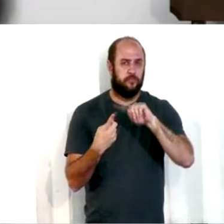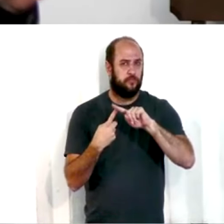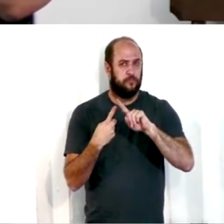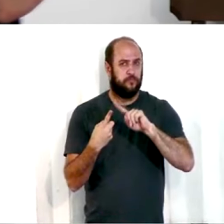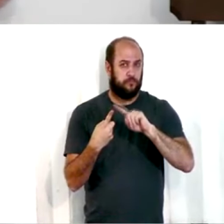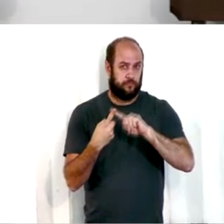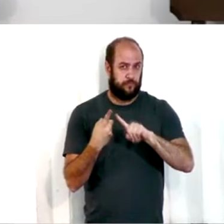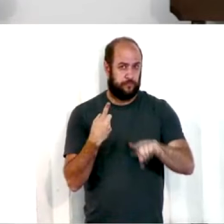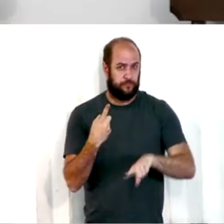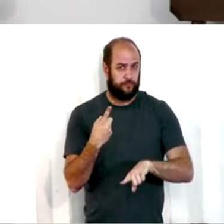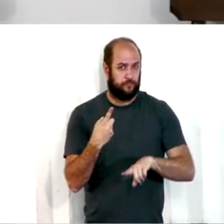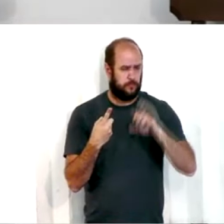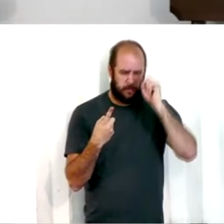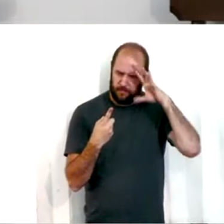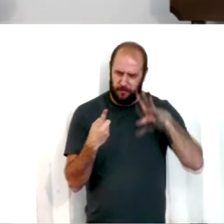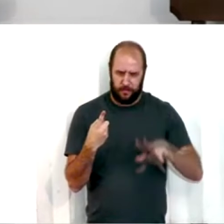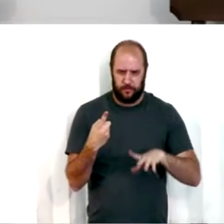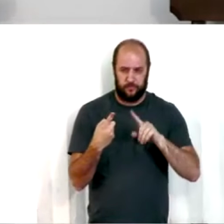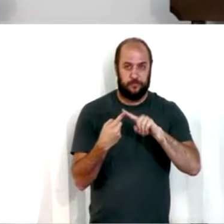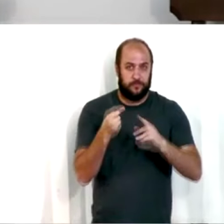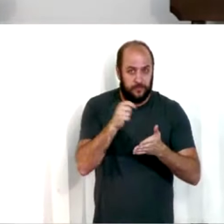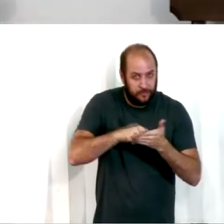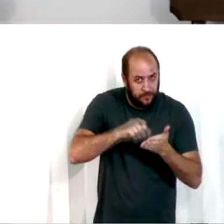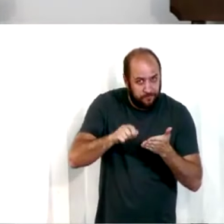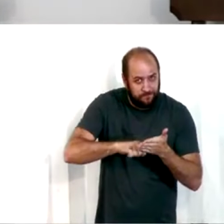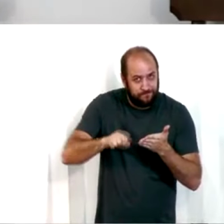mais clara de todas, ele redigiu a carta.